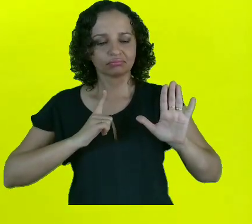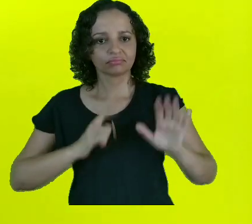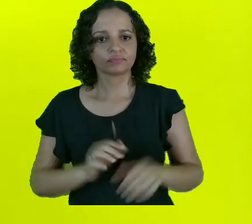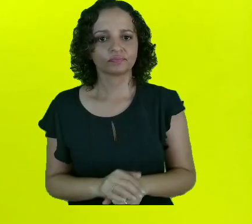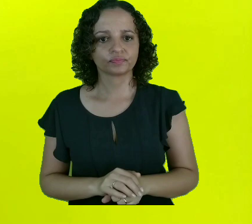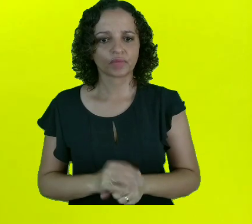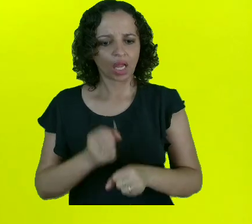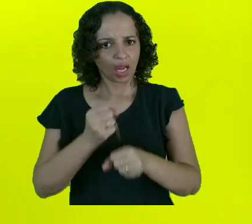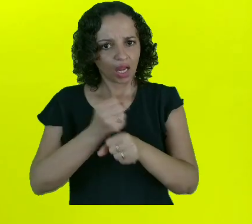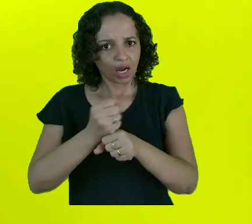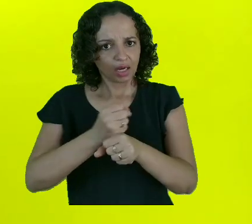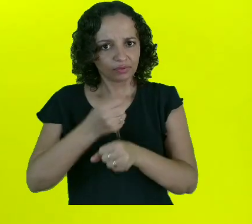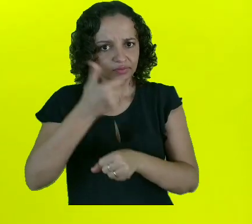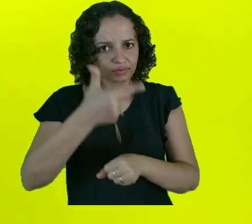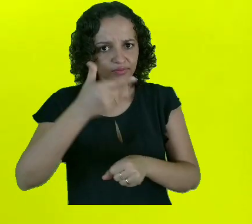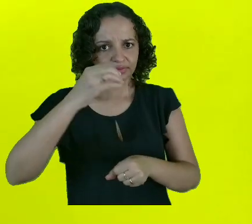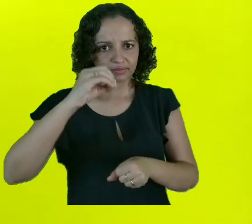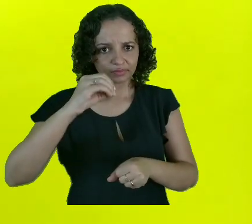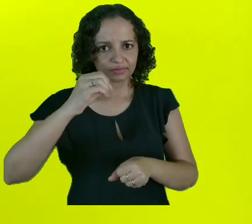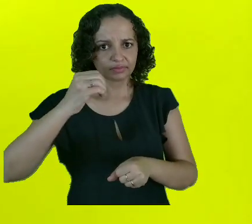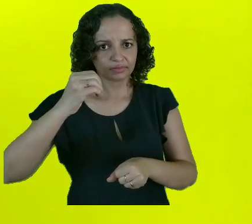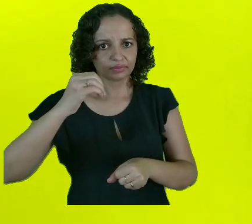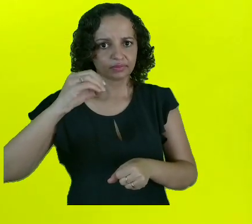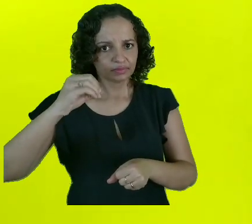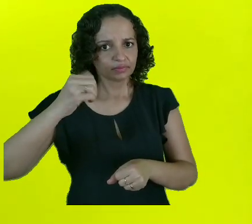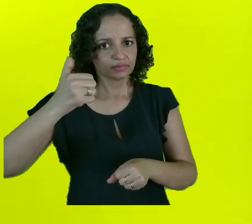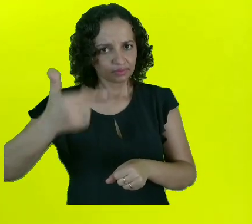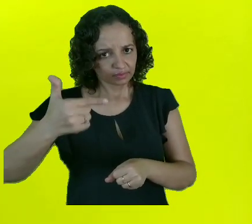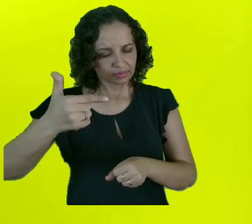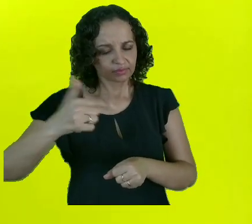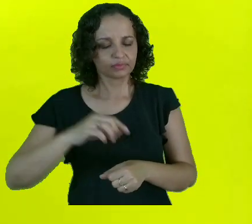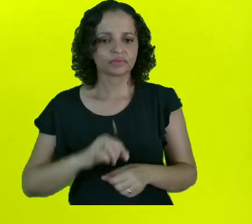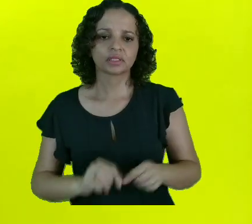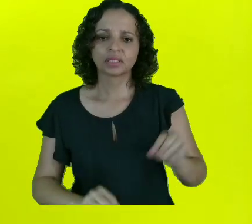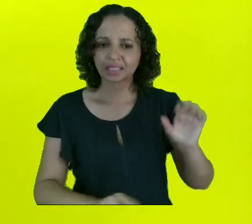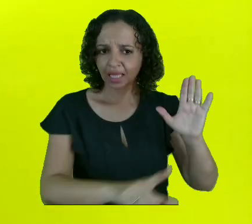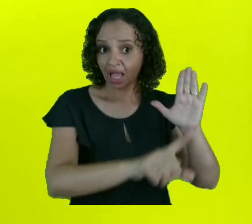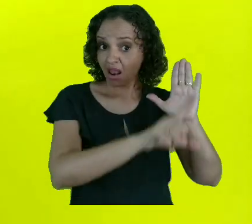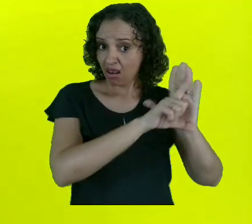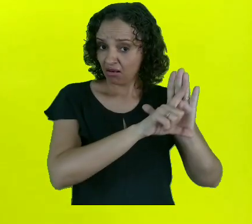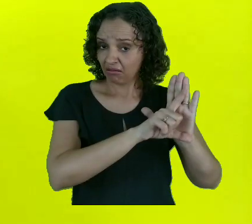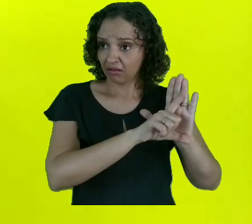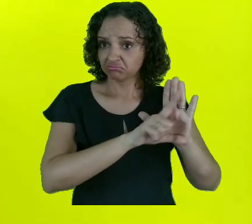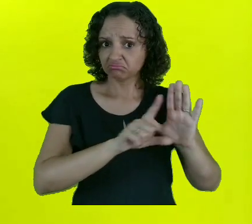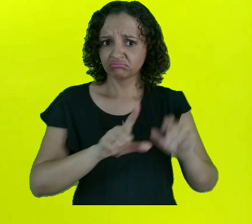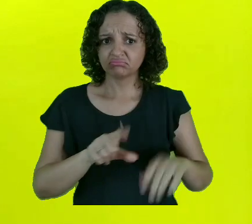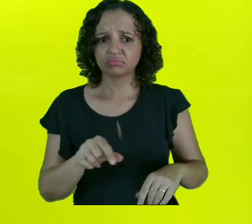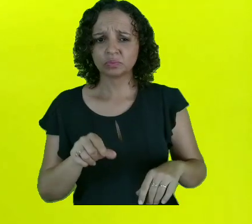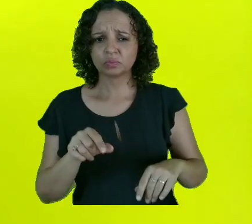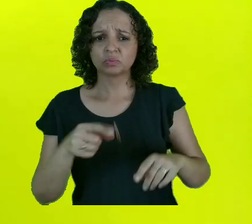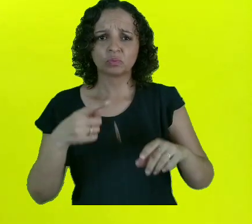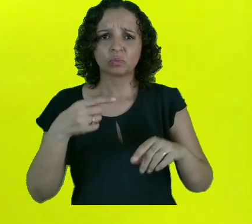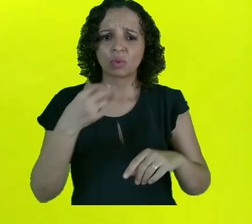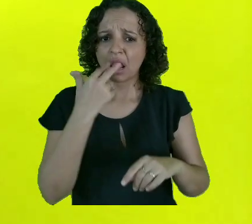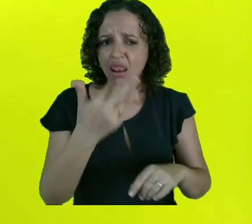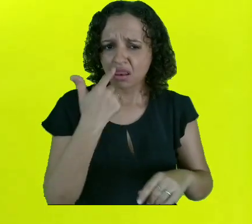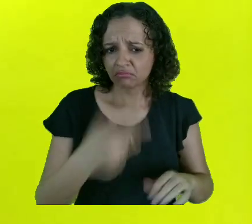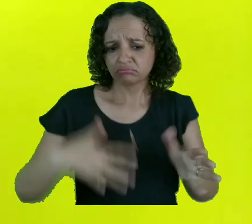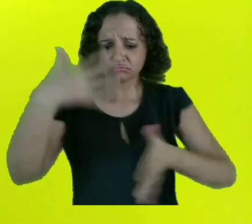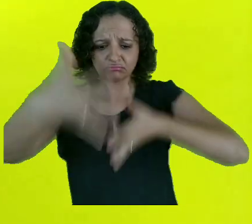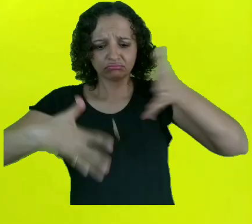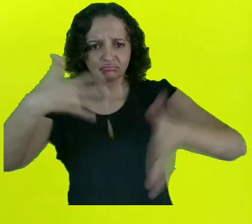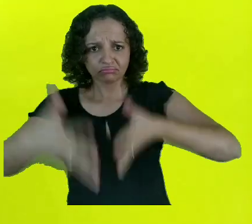em 2002, ela só foi reconhecida porque ela traz tudo que qualquer